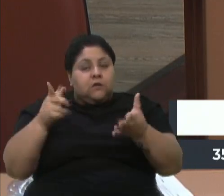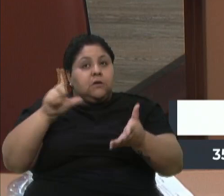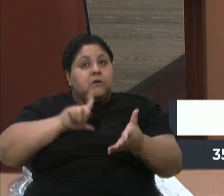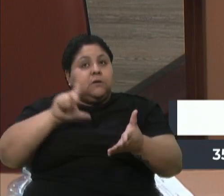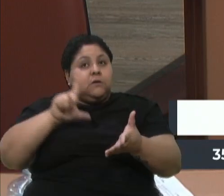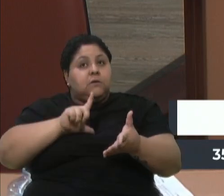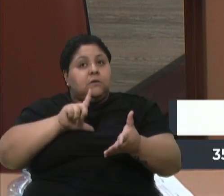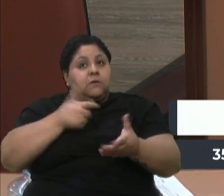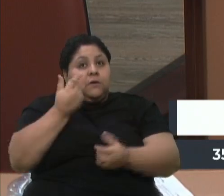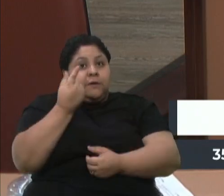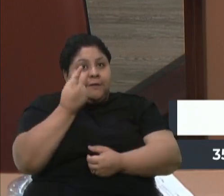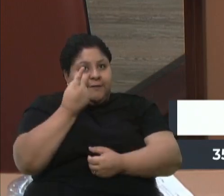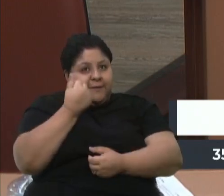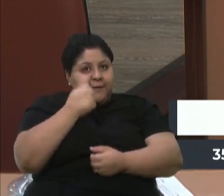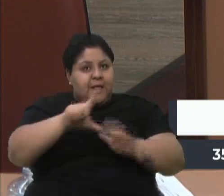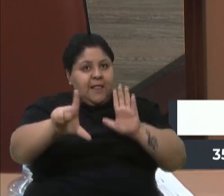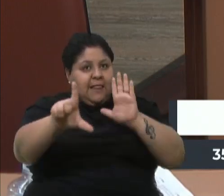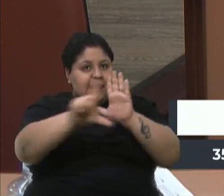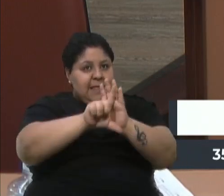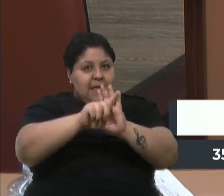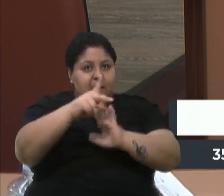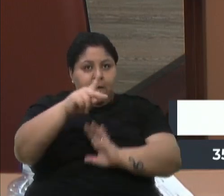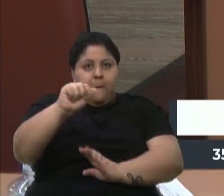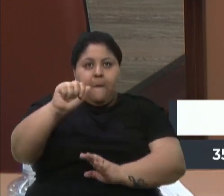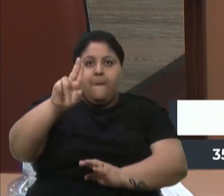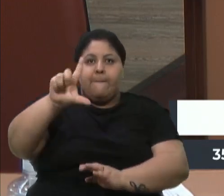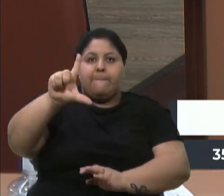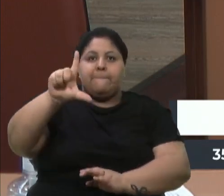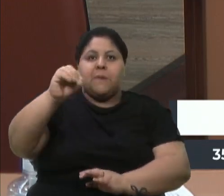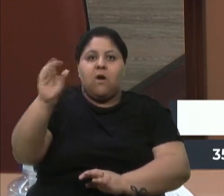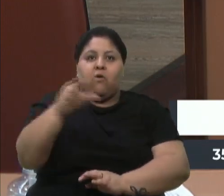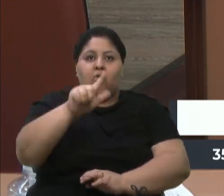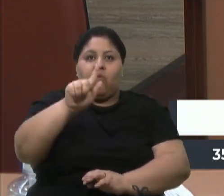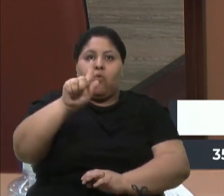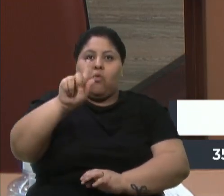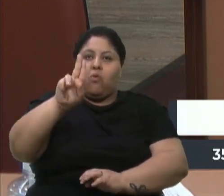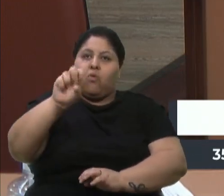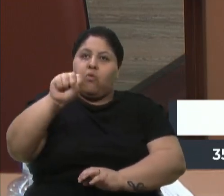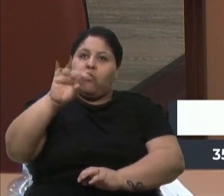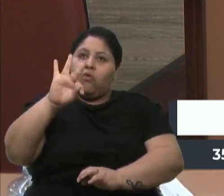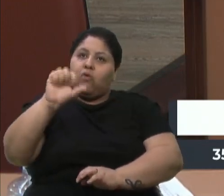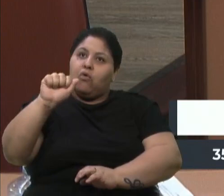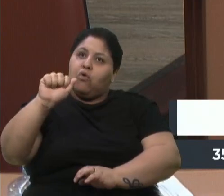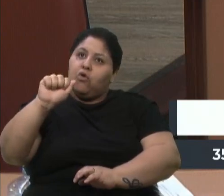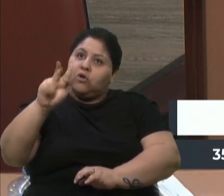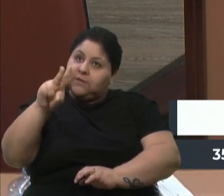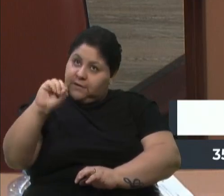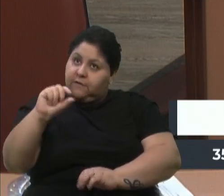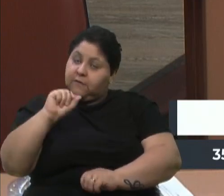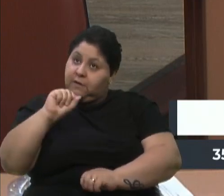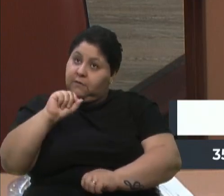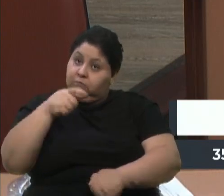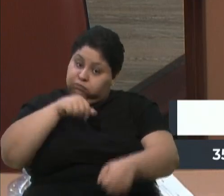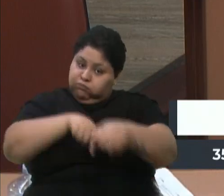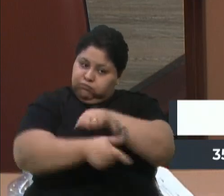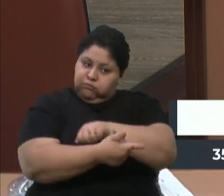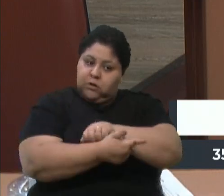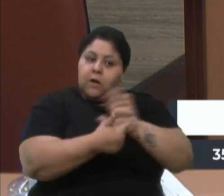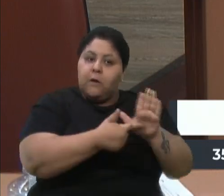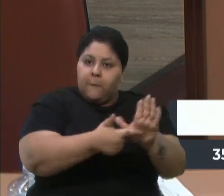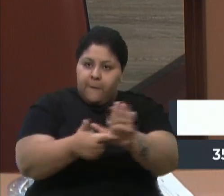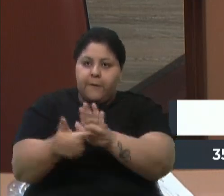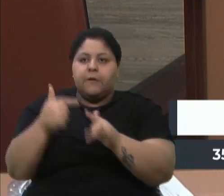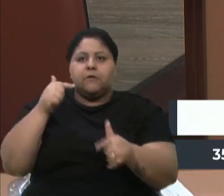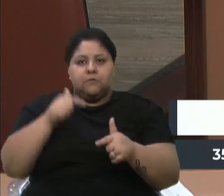da Lei Paulo Gustavo, então, quem quiser captar recursos para apresentar um trabalho desses, tenho certeza que vai conseguir,